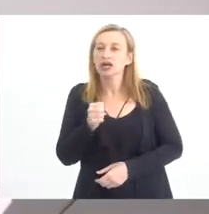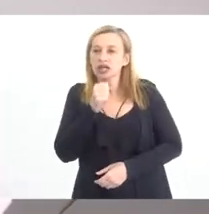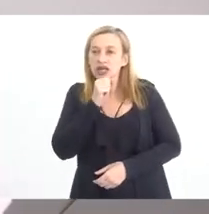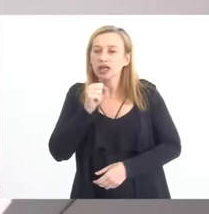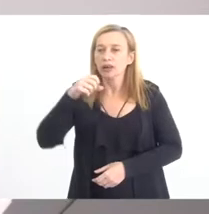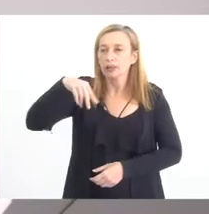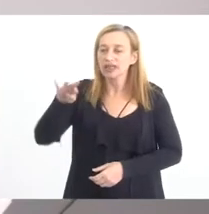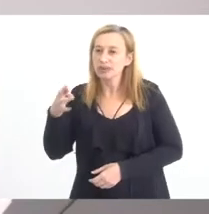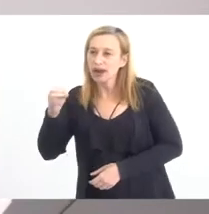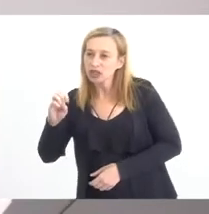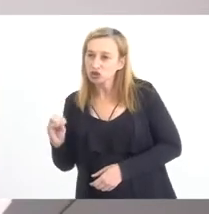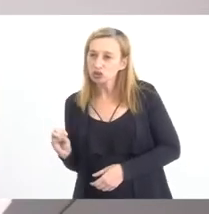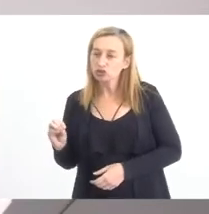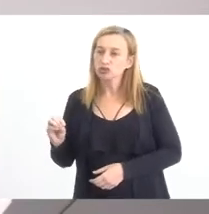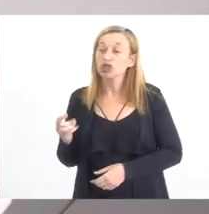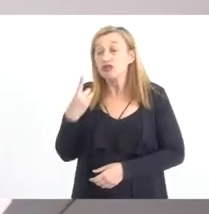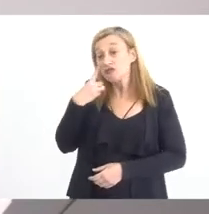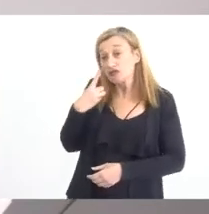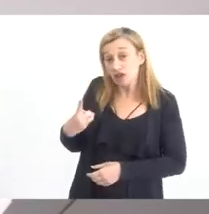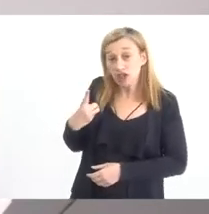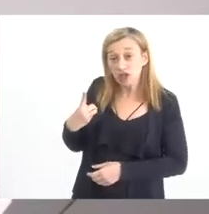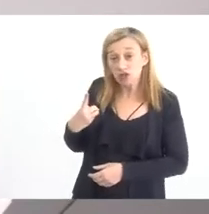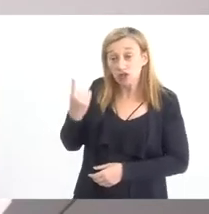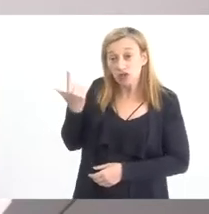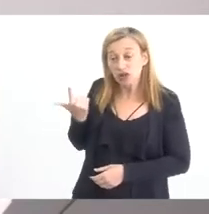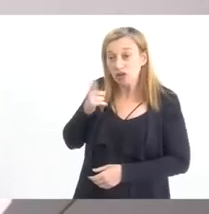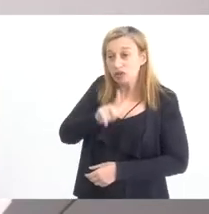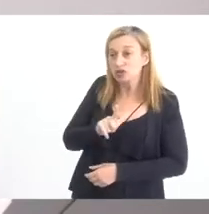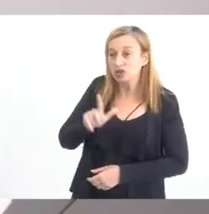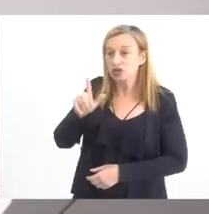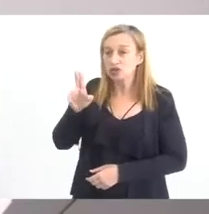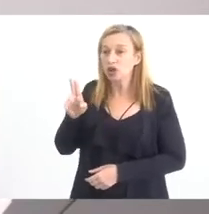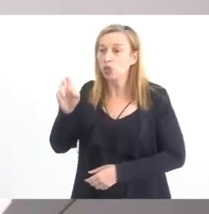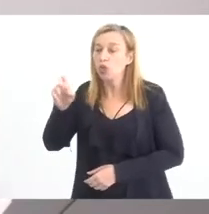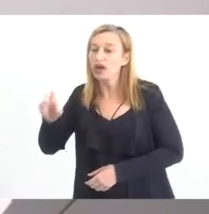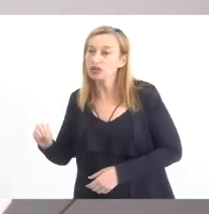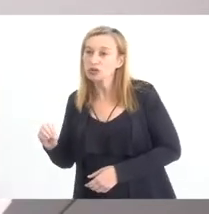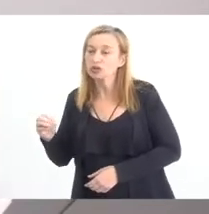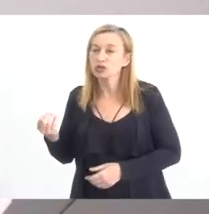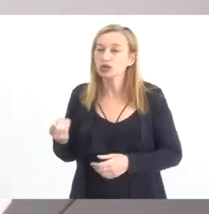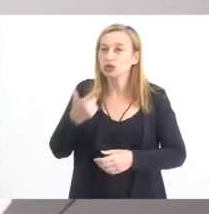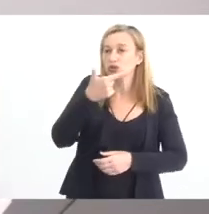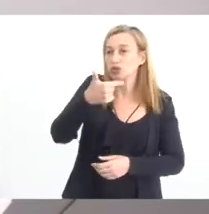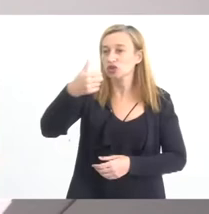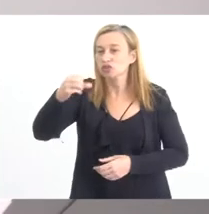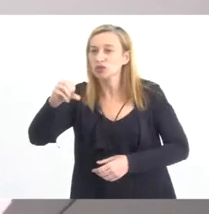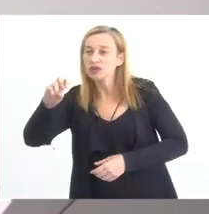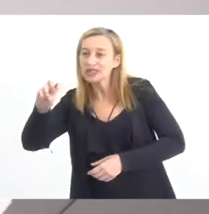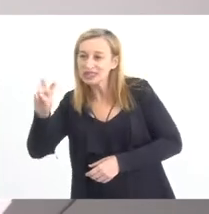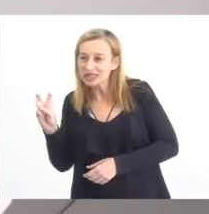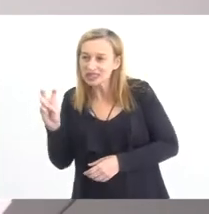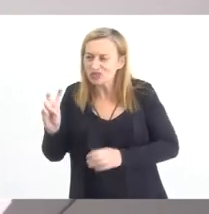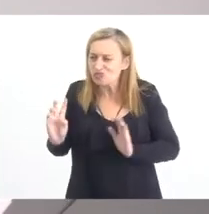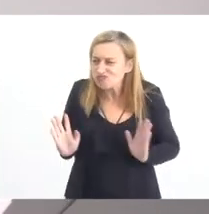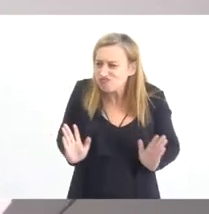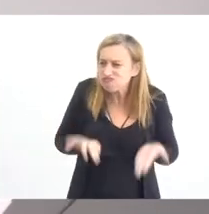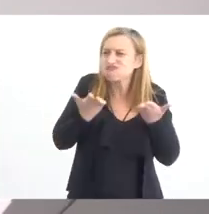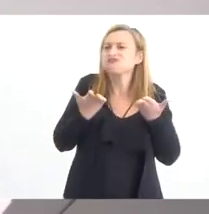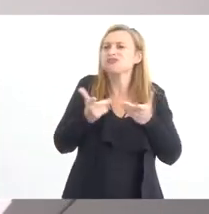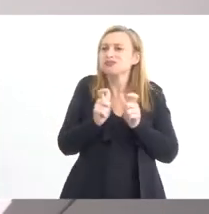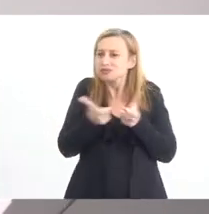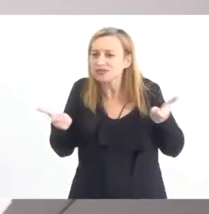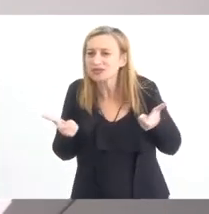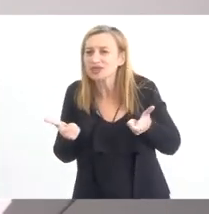Bastos, e vejo a conquista da UESO em 2005 como uma grande motivação para a